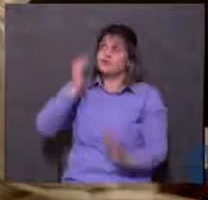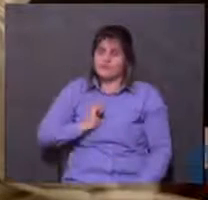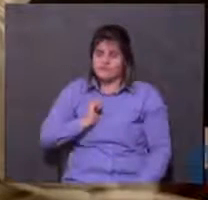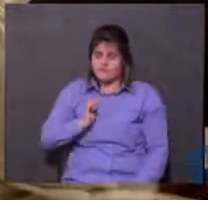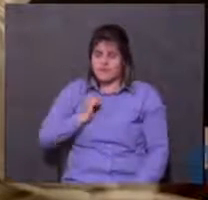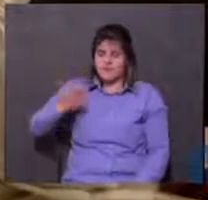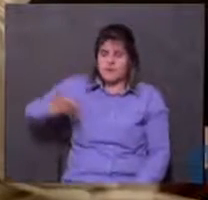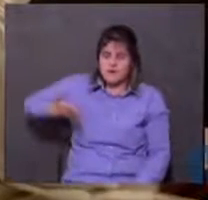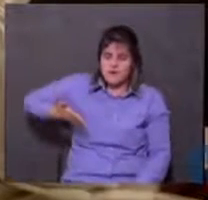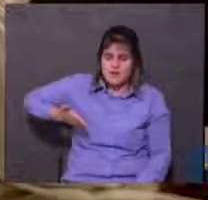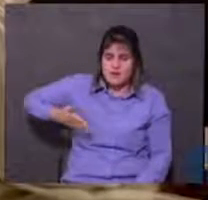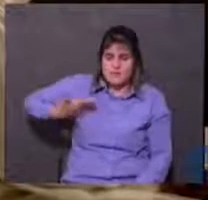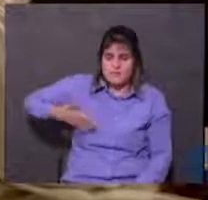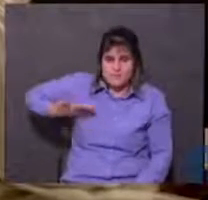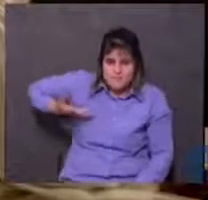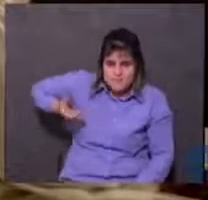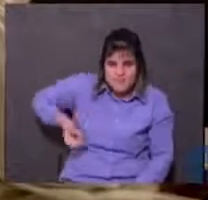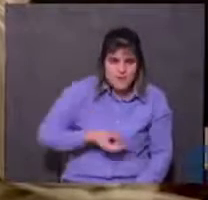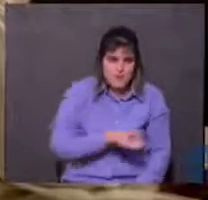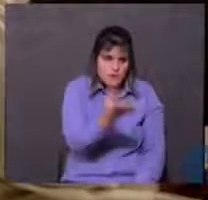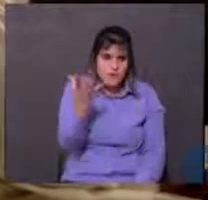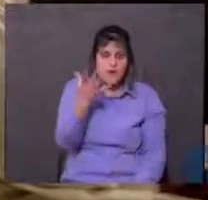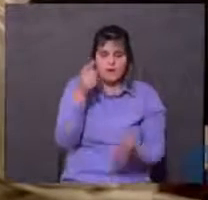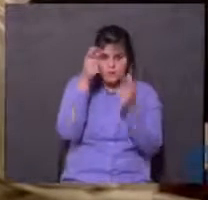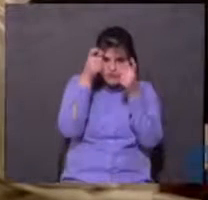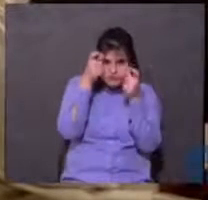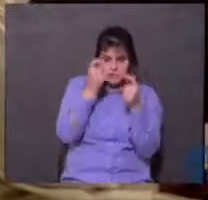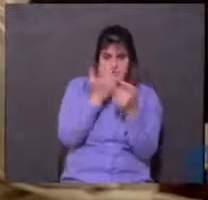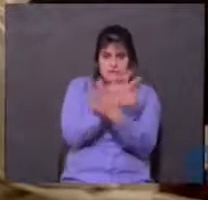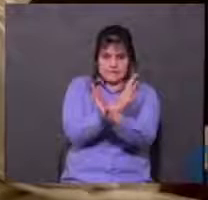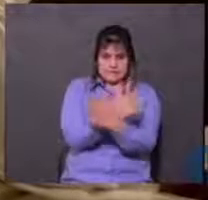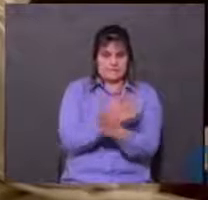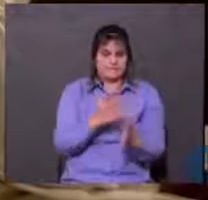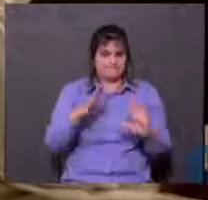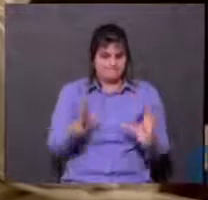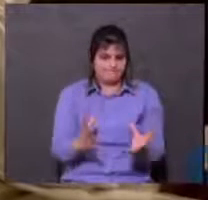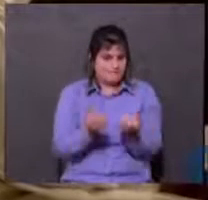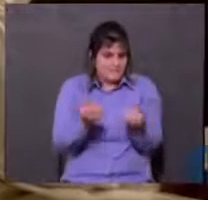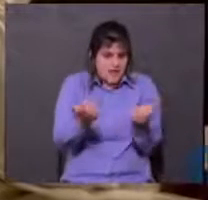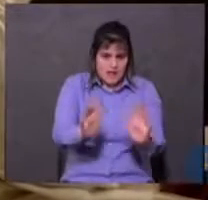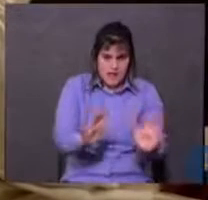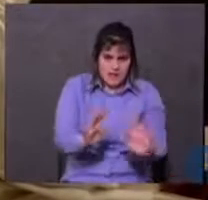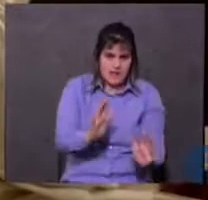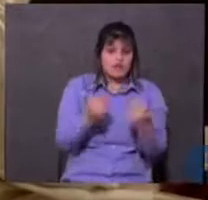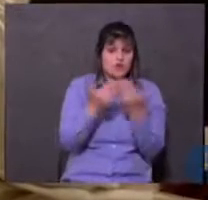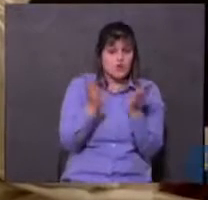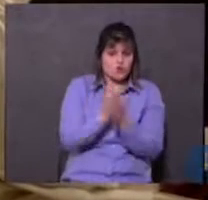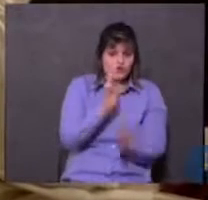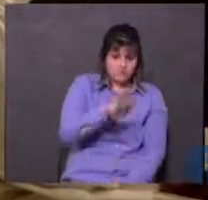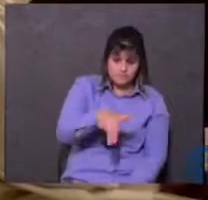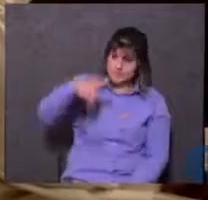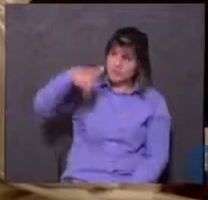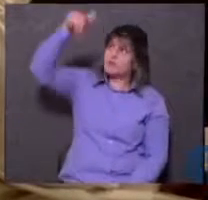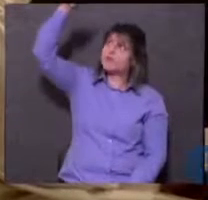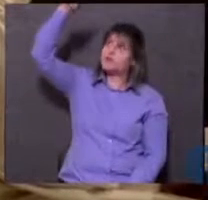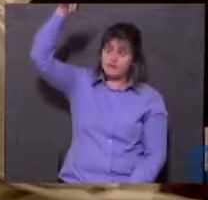perdoai-nos, livrai-nos do fogo do inferno, levai as alminhas todas para o